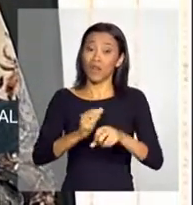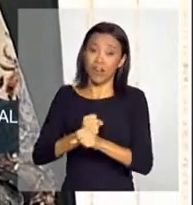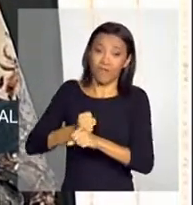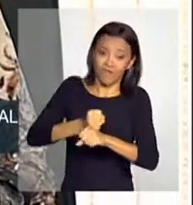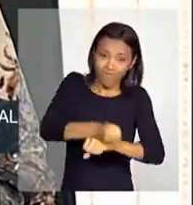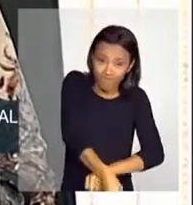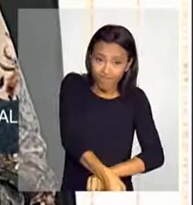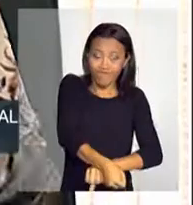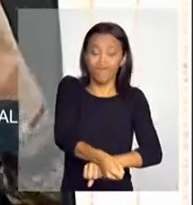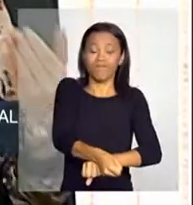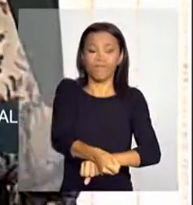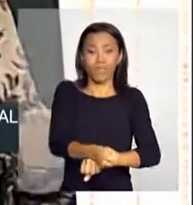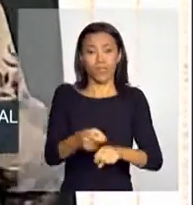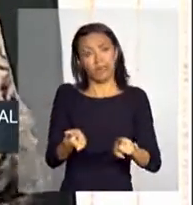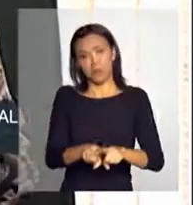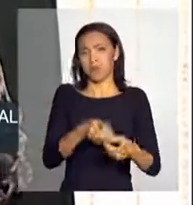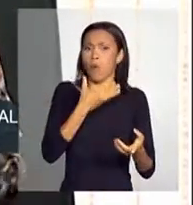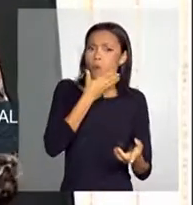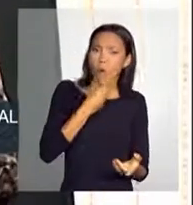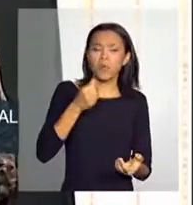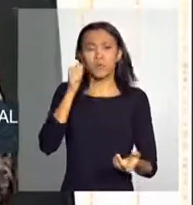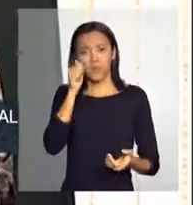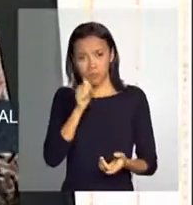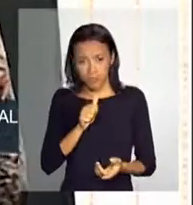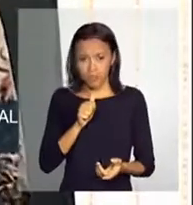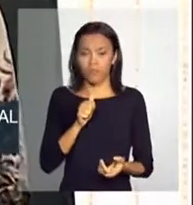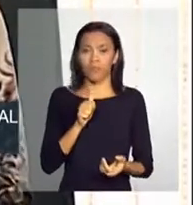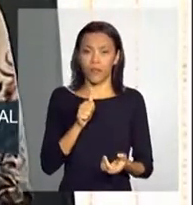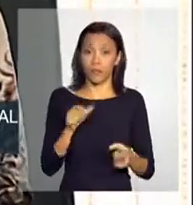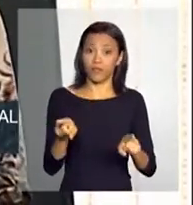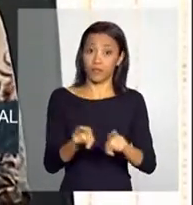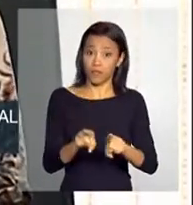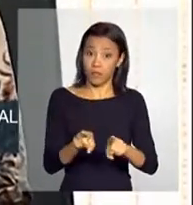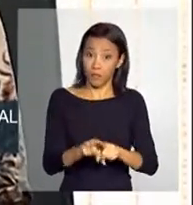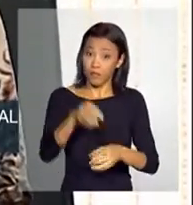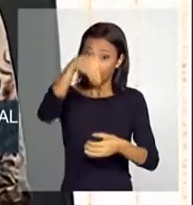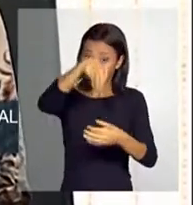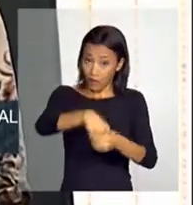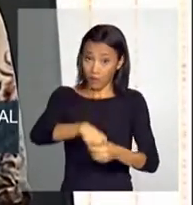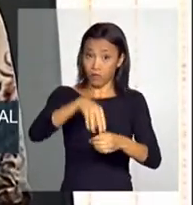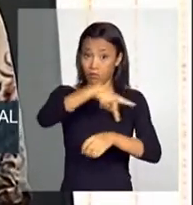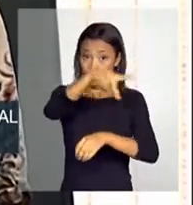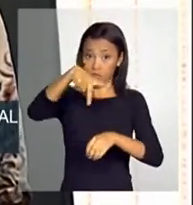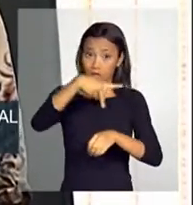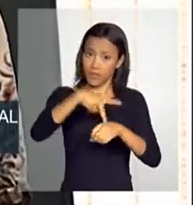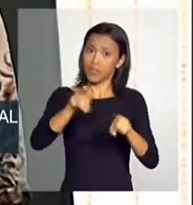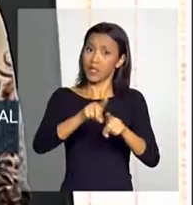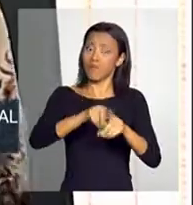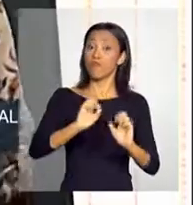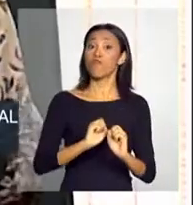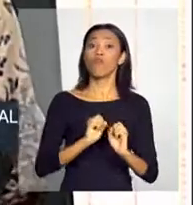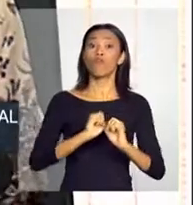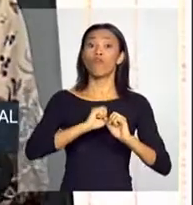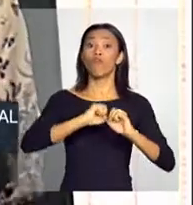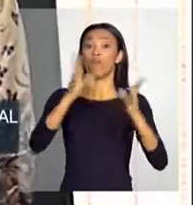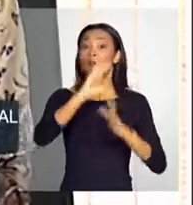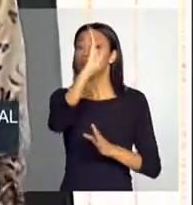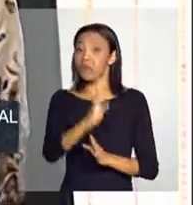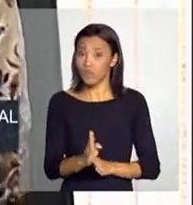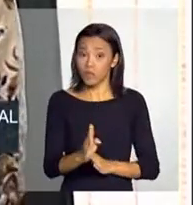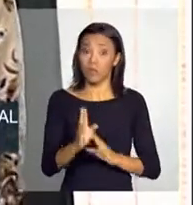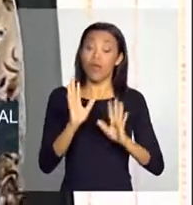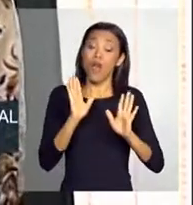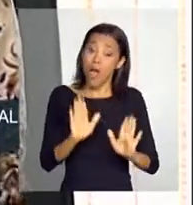é tanto homens quanto mulheres no tráfico interno e para Fisio internacionais Então queria